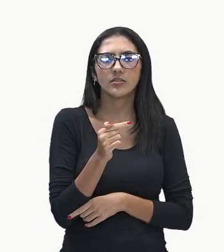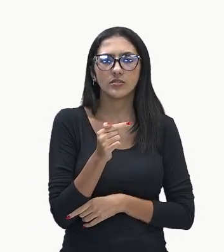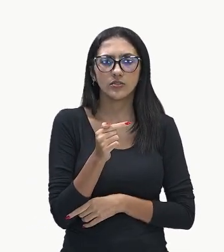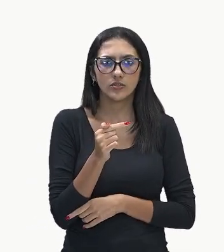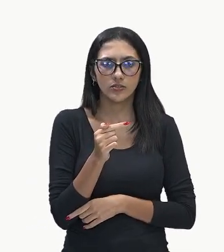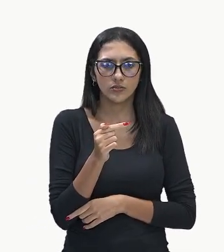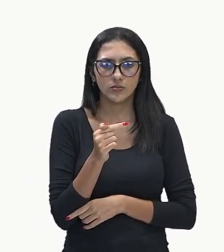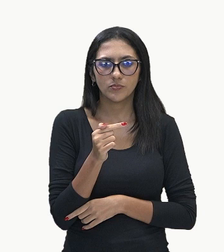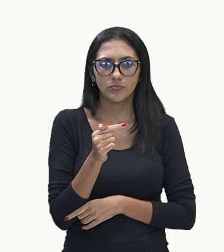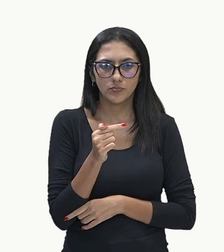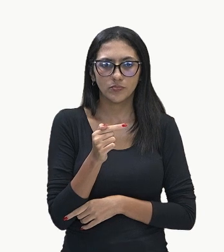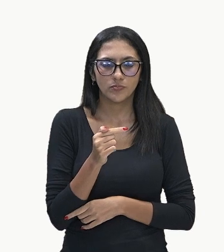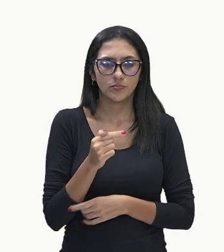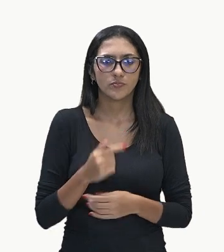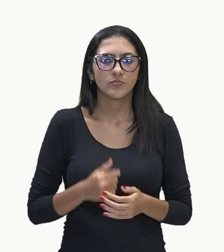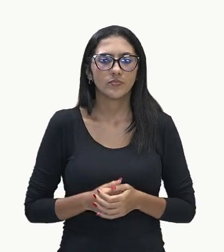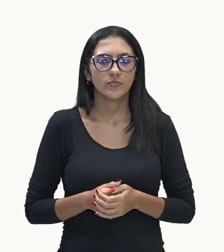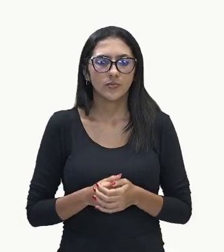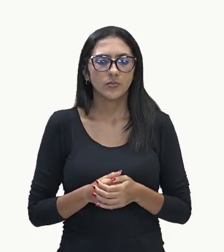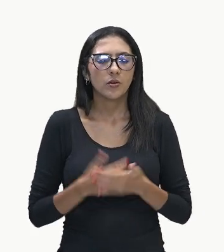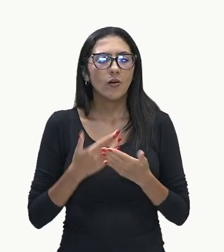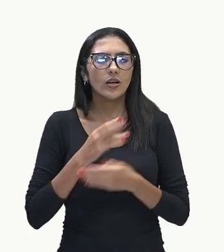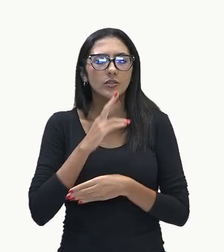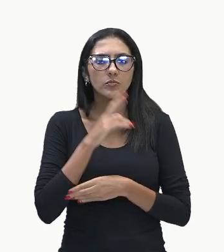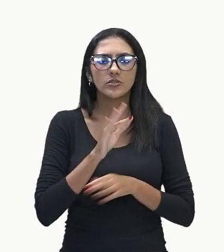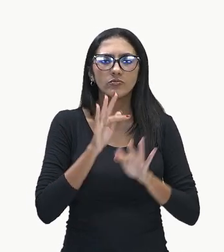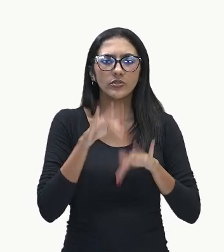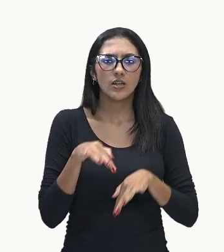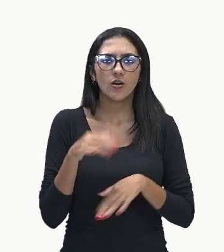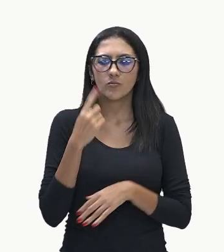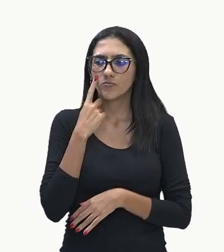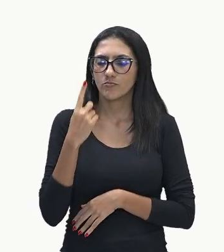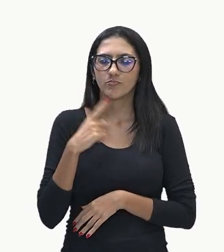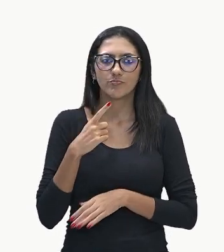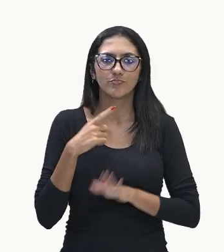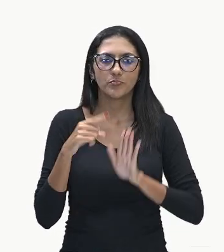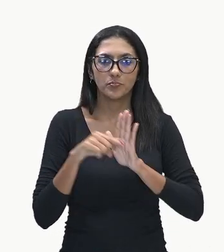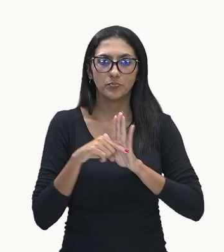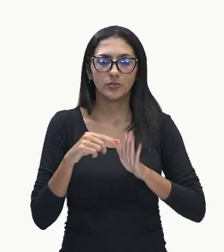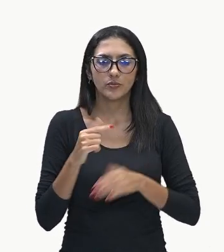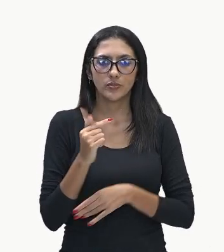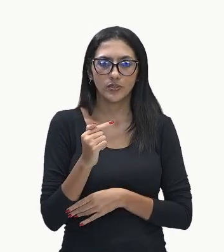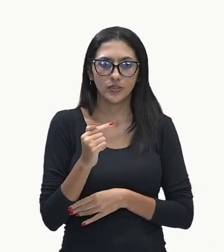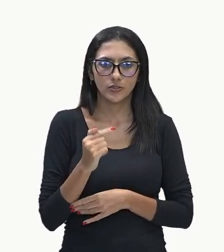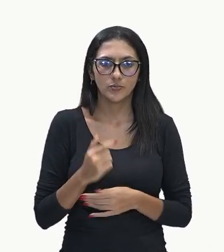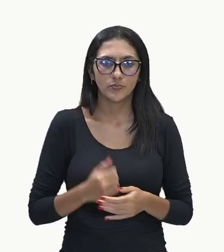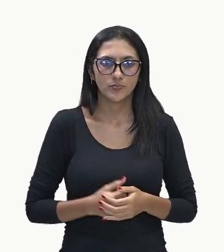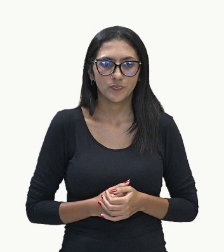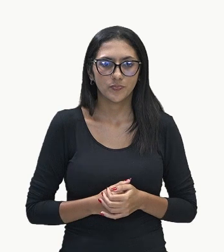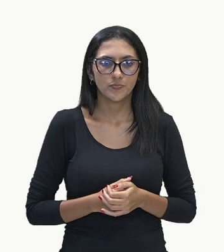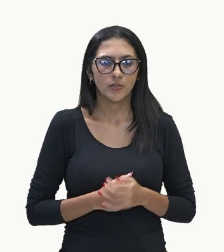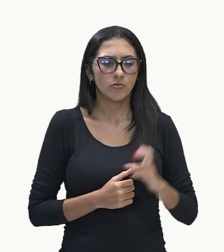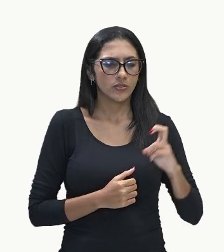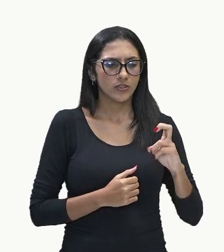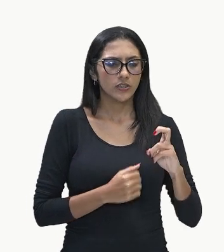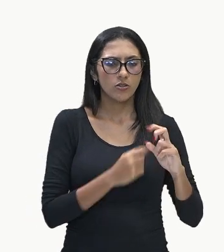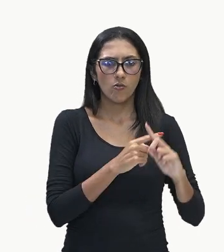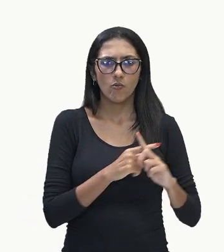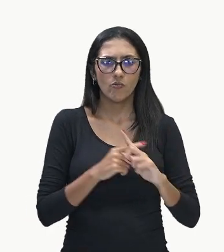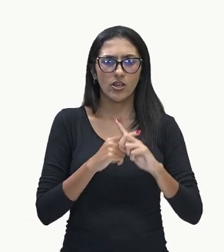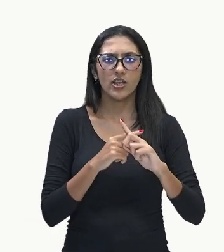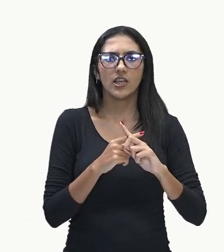do x encontrado? Menos 7. Então, 5 vezes menos